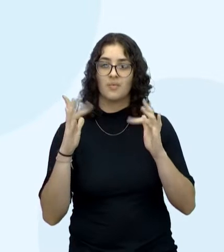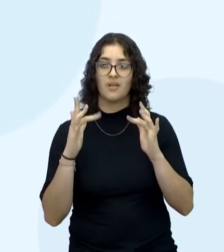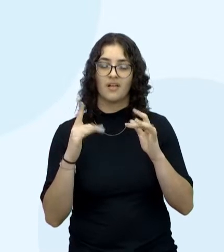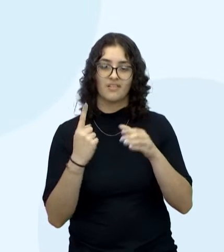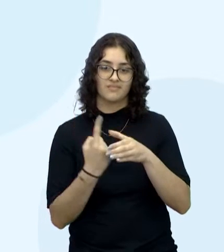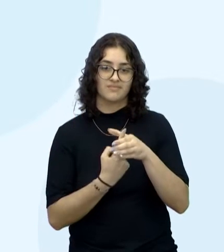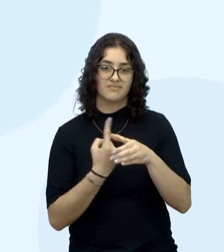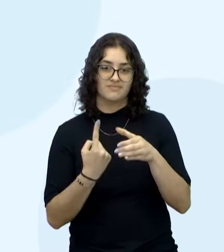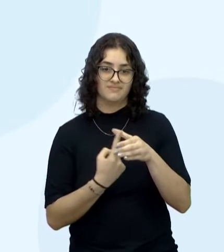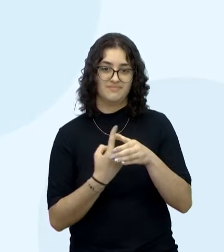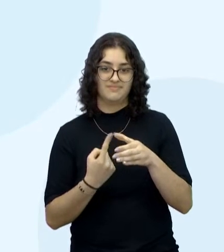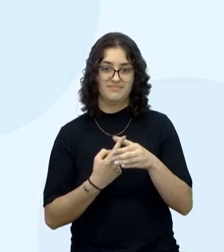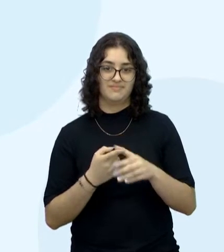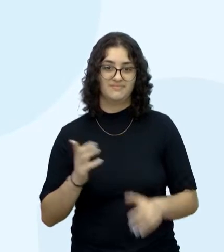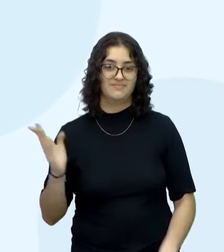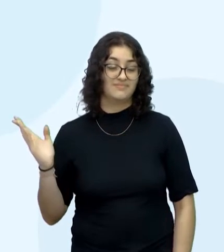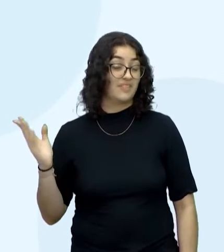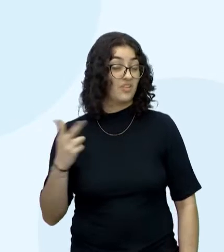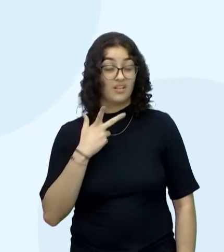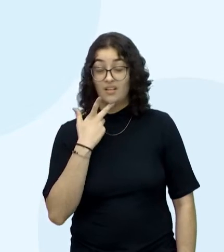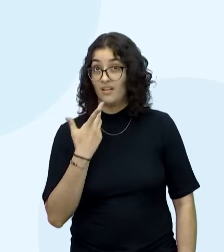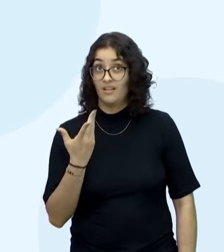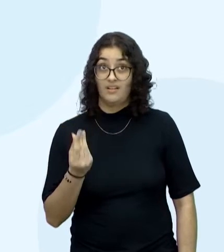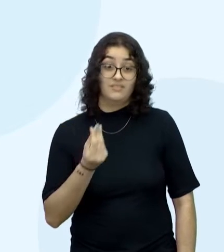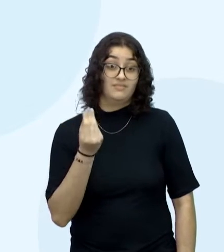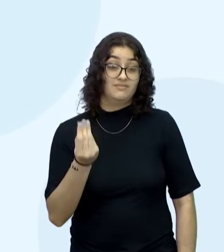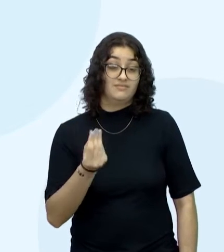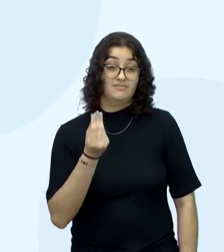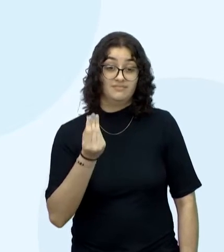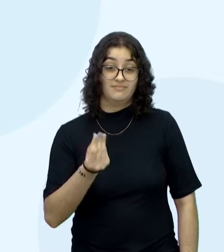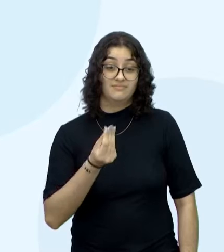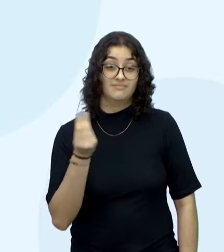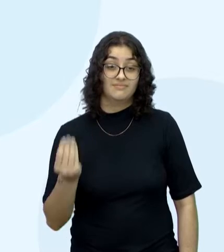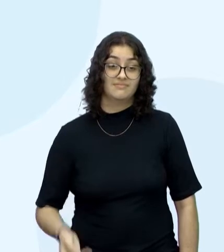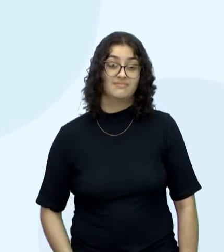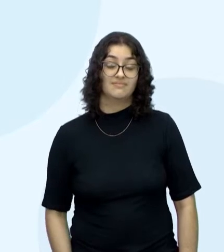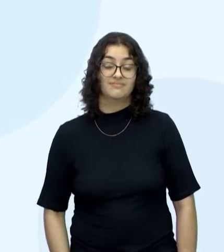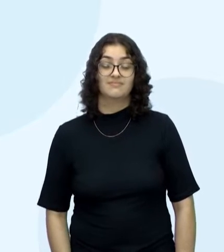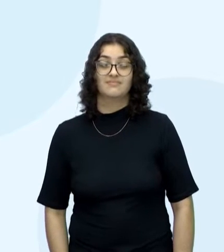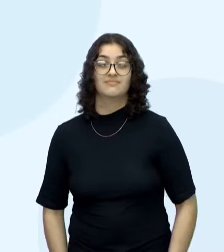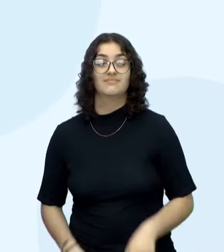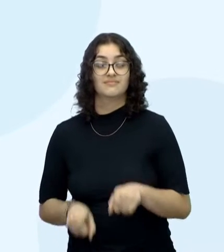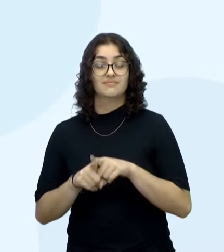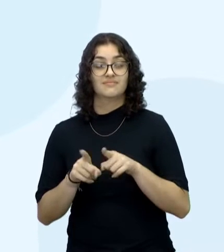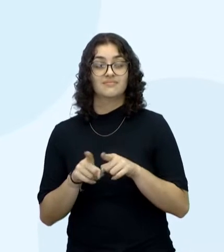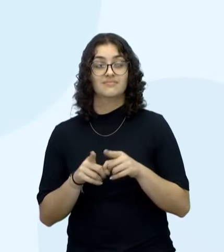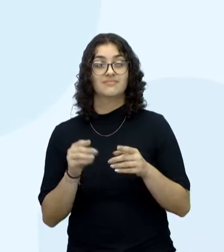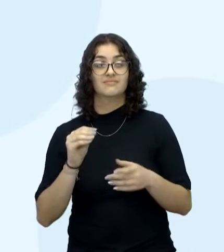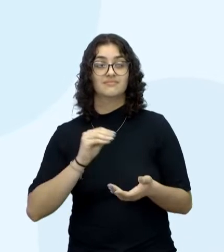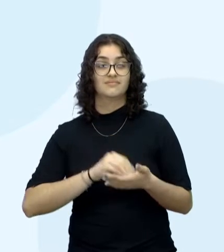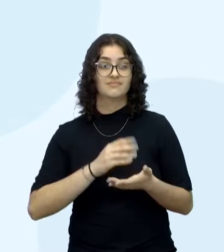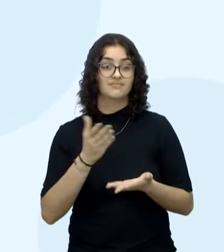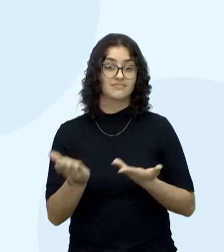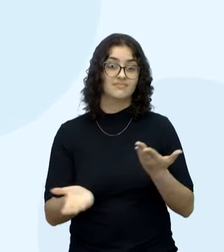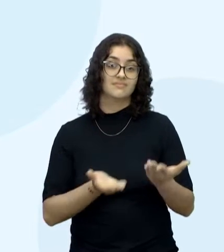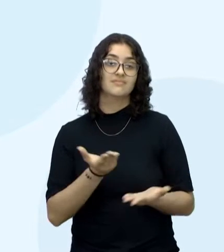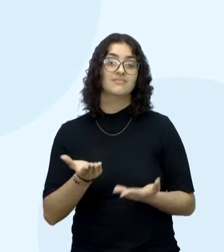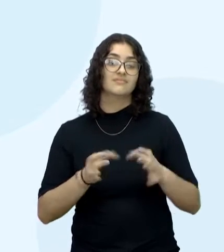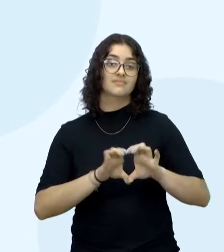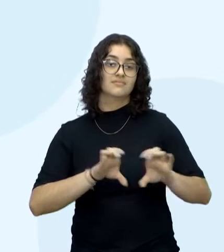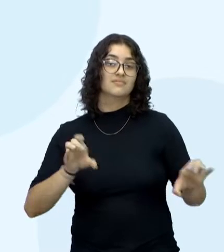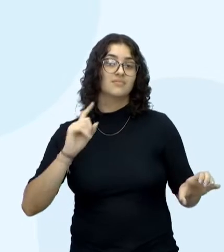ele fica horrorizado com tanta... E a ausência de tratamento de esgoto também traz doenças que afetam a saúde